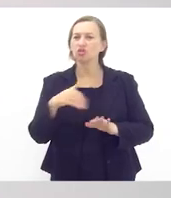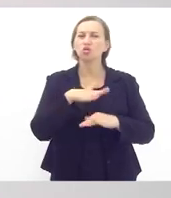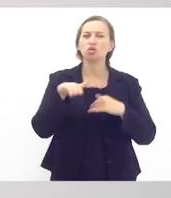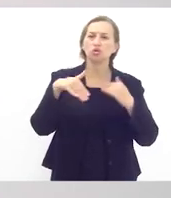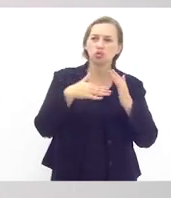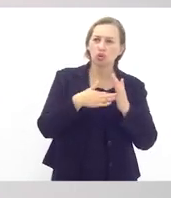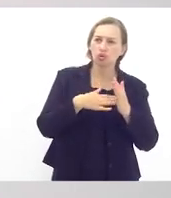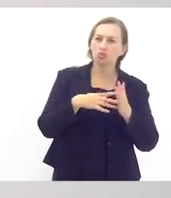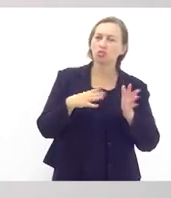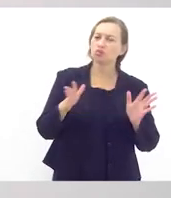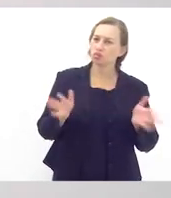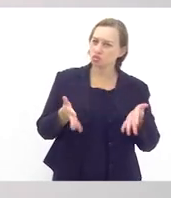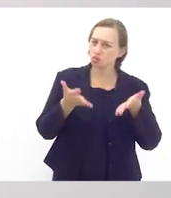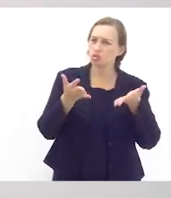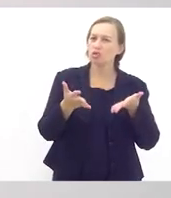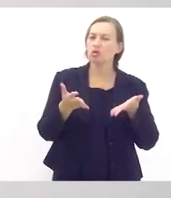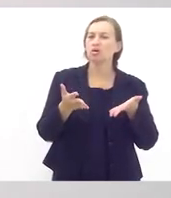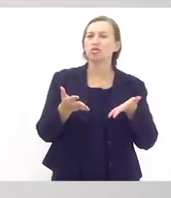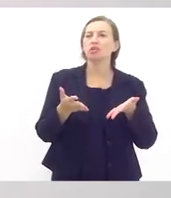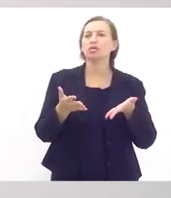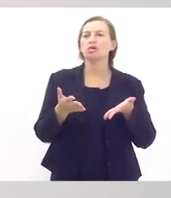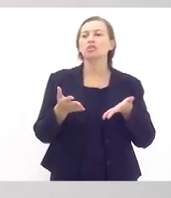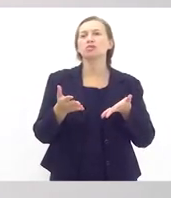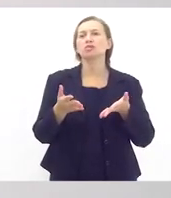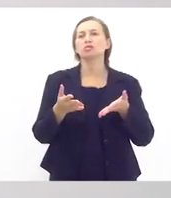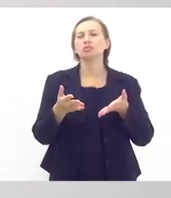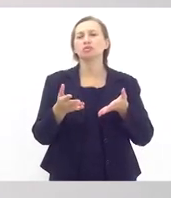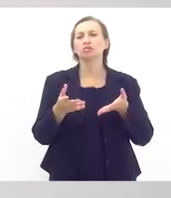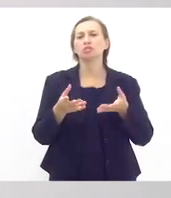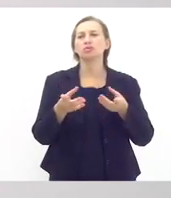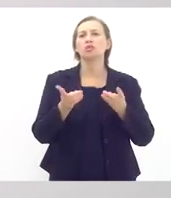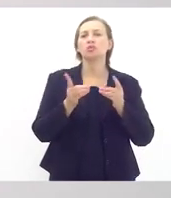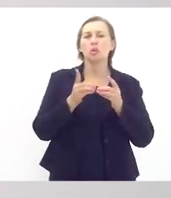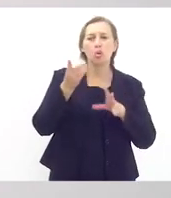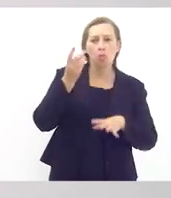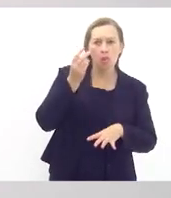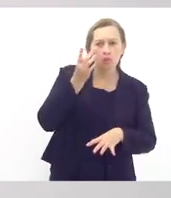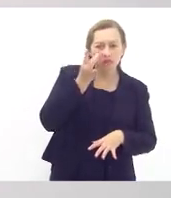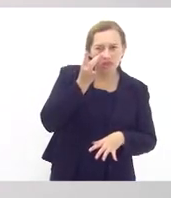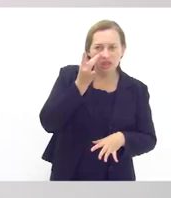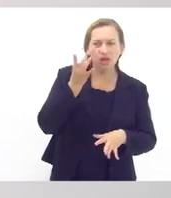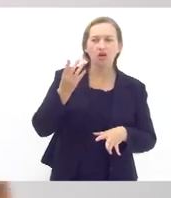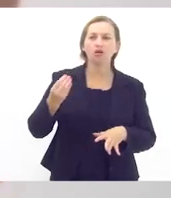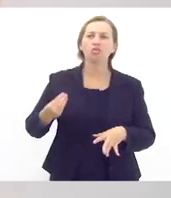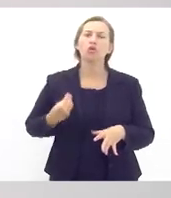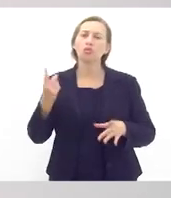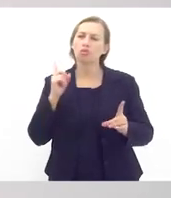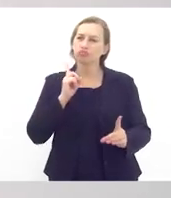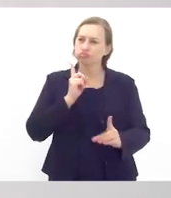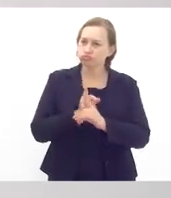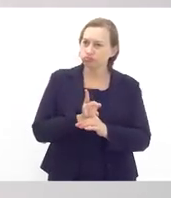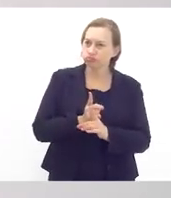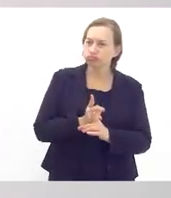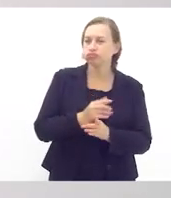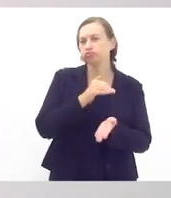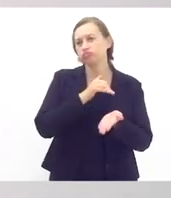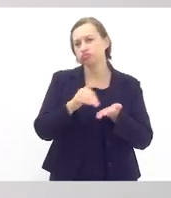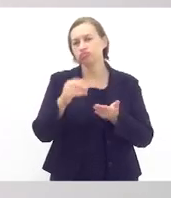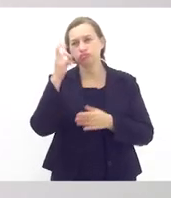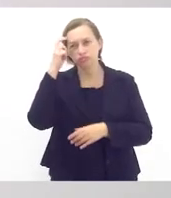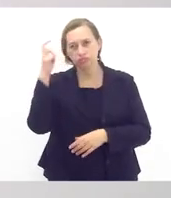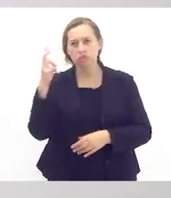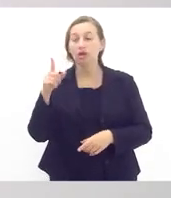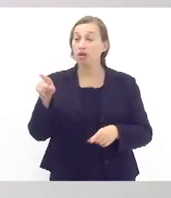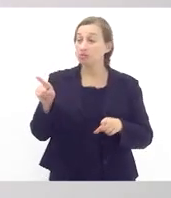todos eles estimulados para que além desse atendimento que foi presencial que foi um momento de encontro lá na secretaria de cultura